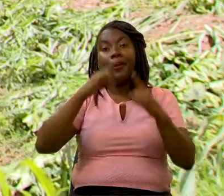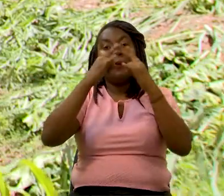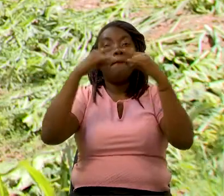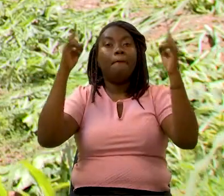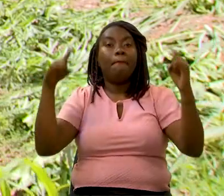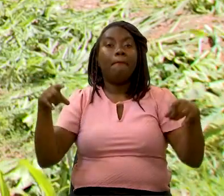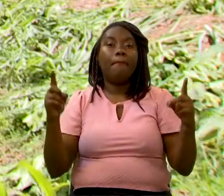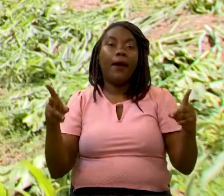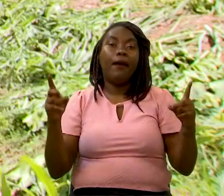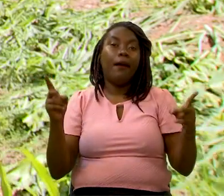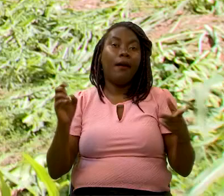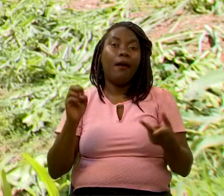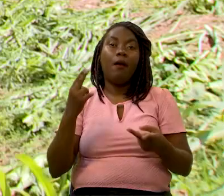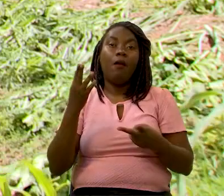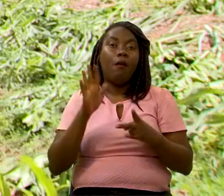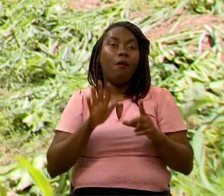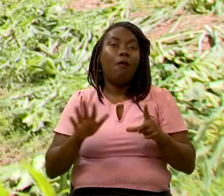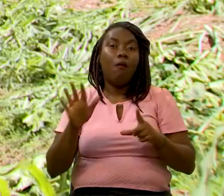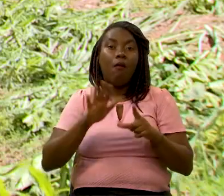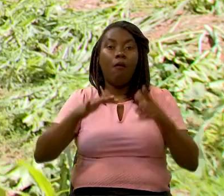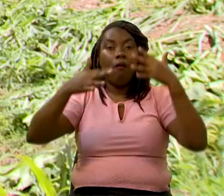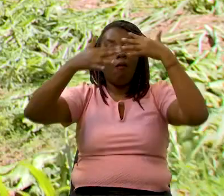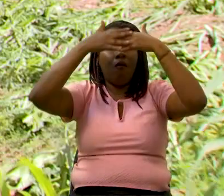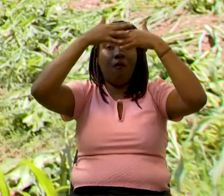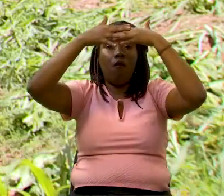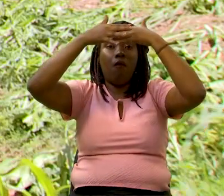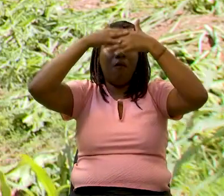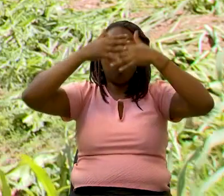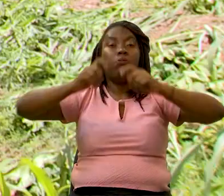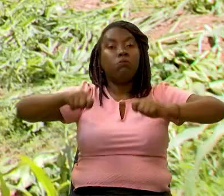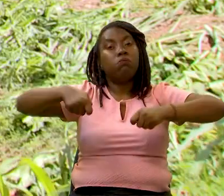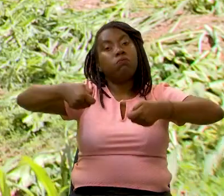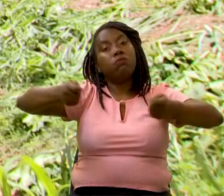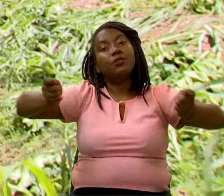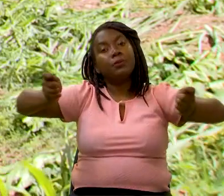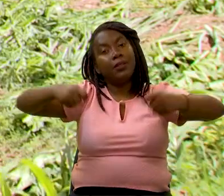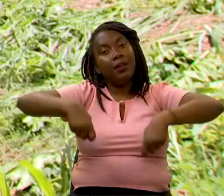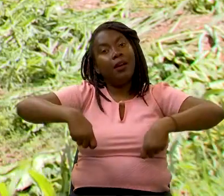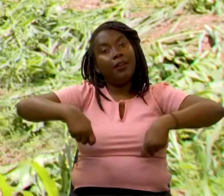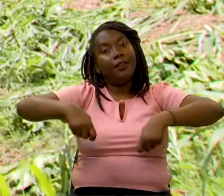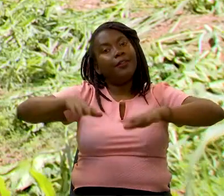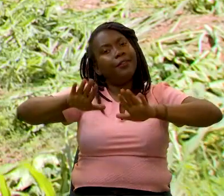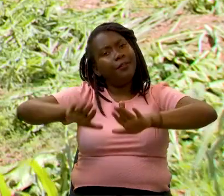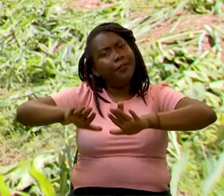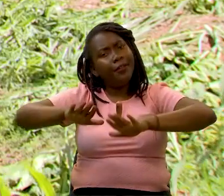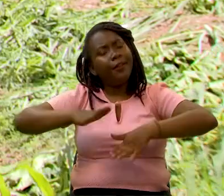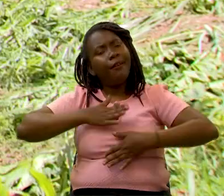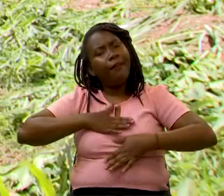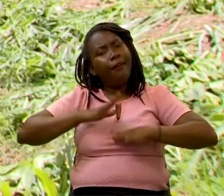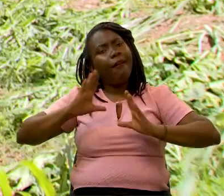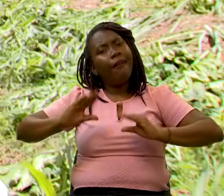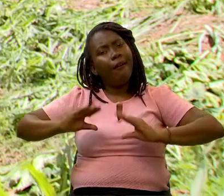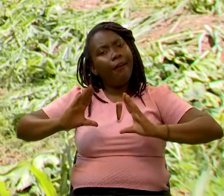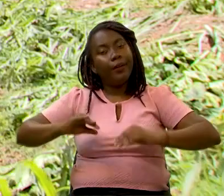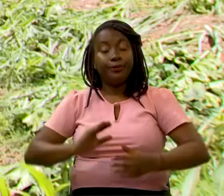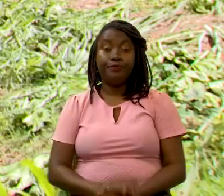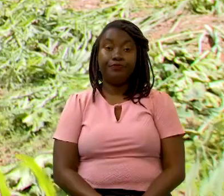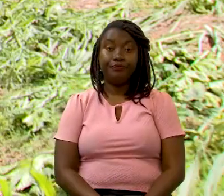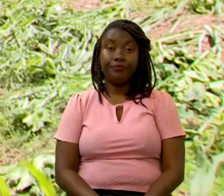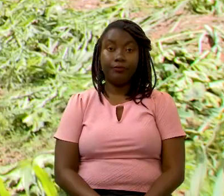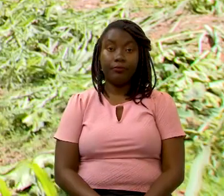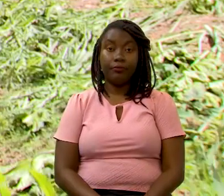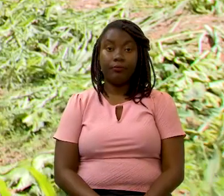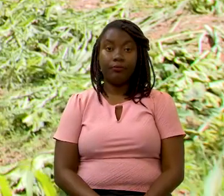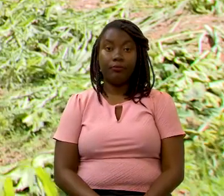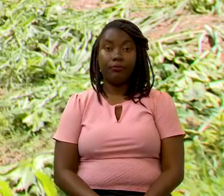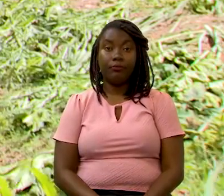pudesse vir e ter às vezes uma barraquinha de feira ou um espaço sombreado que desse essas possibilidades para que elas ficassem